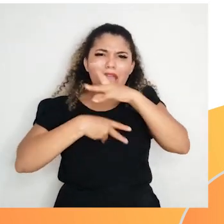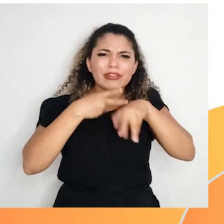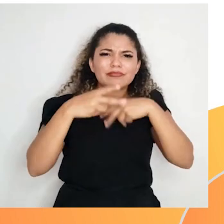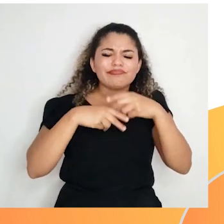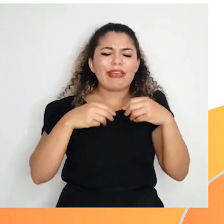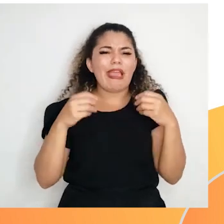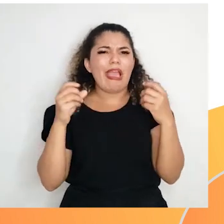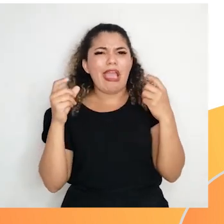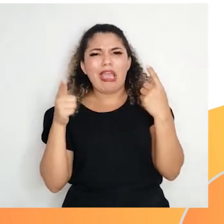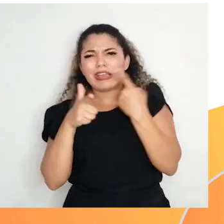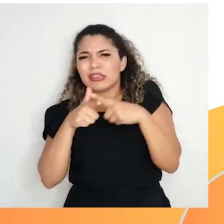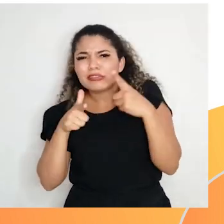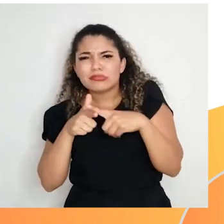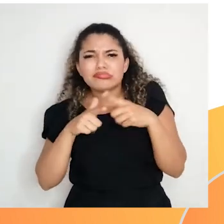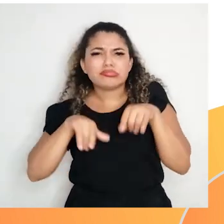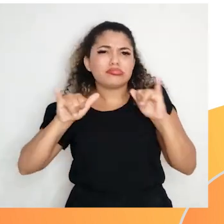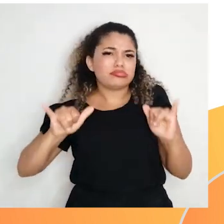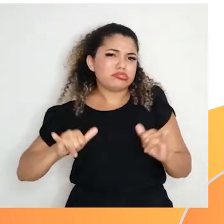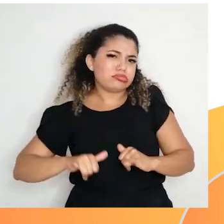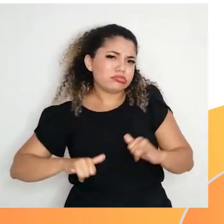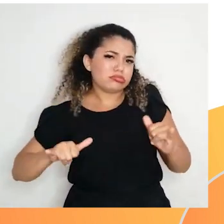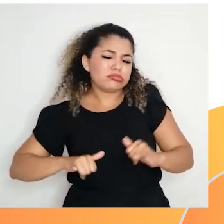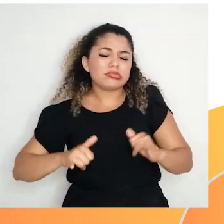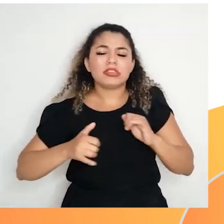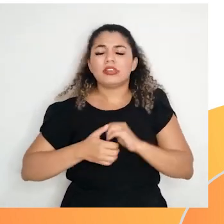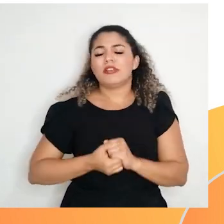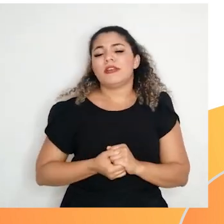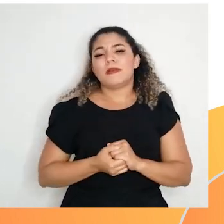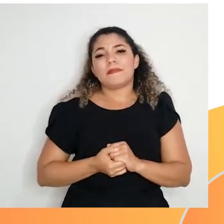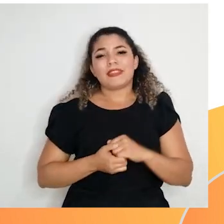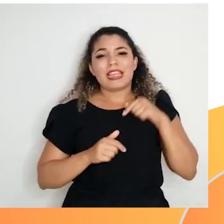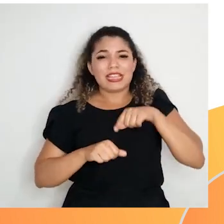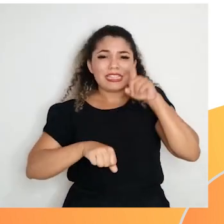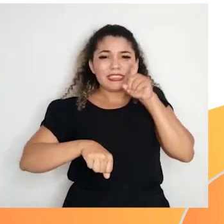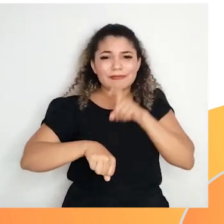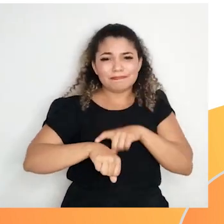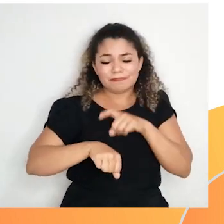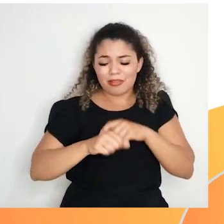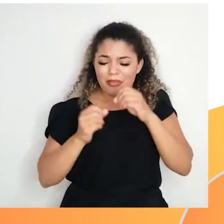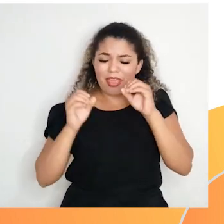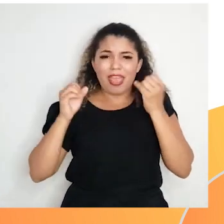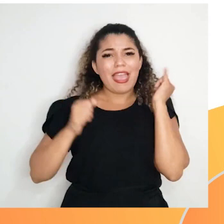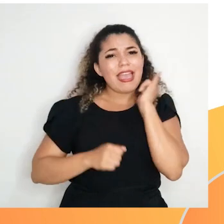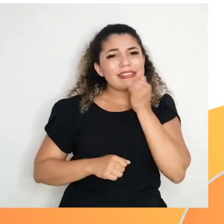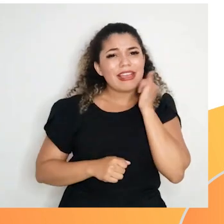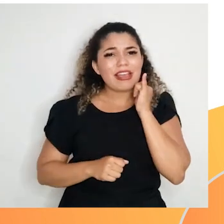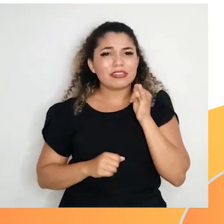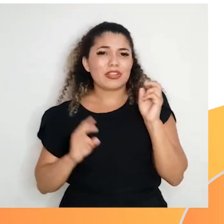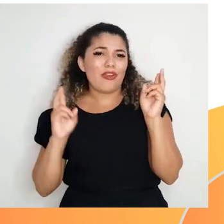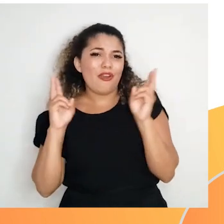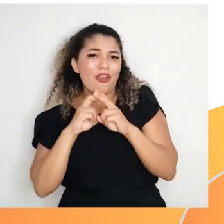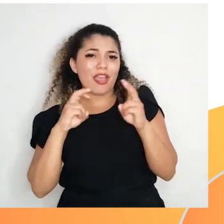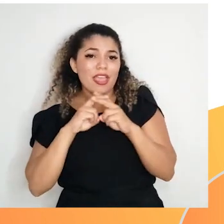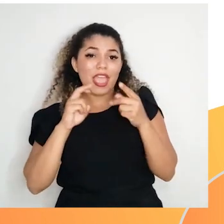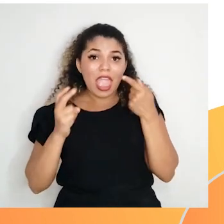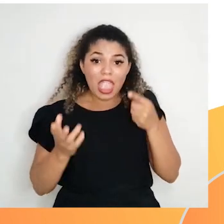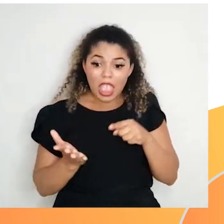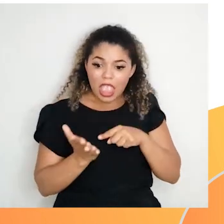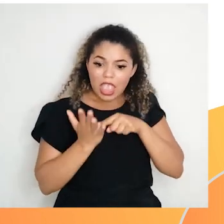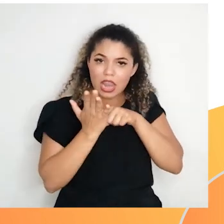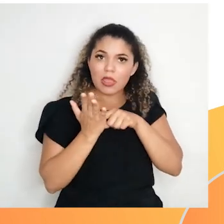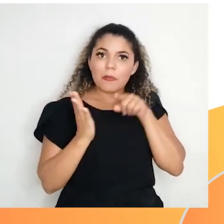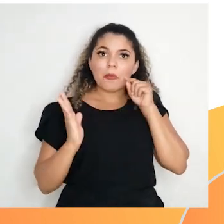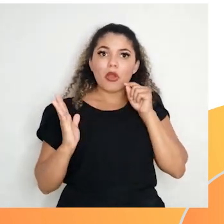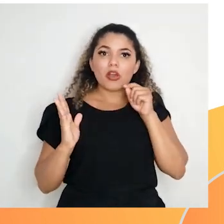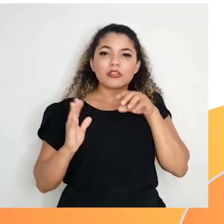caos, dentro dessa lírica bélica, dessa lírica de guerra, ele traz